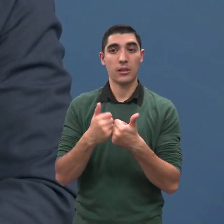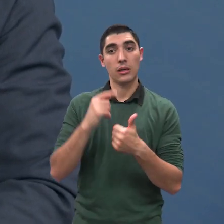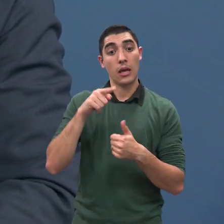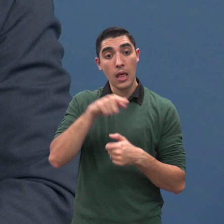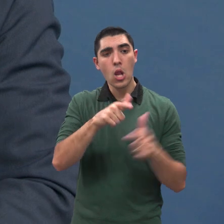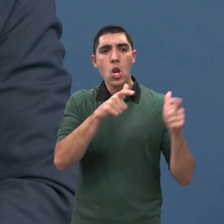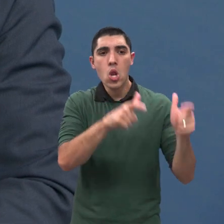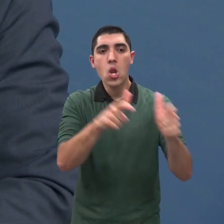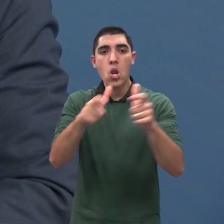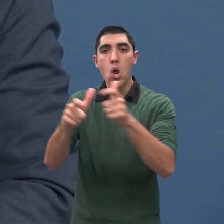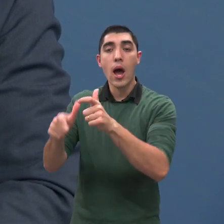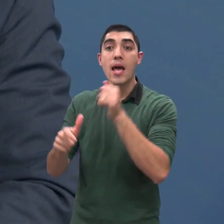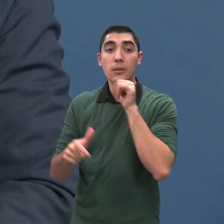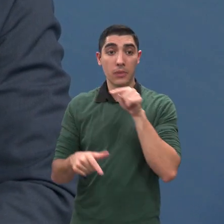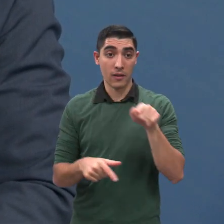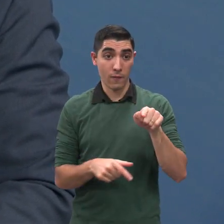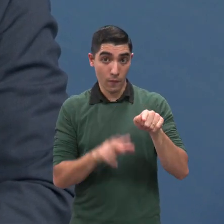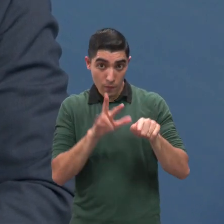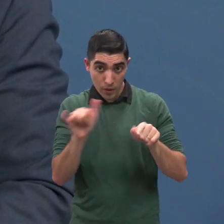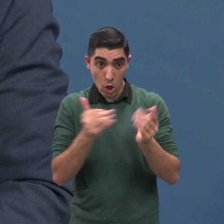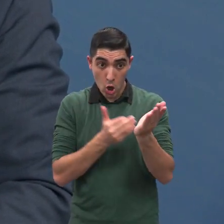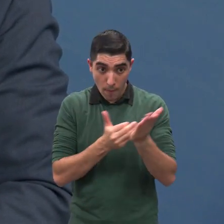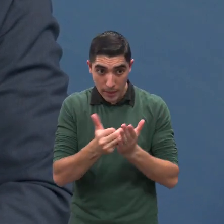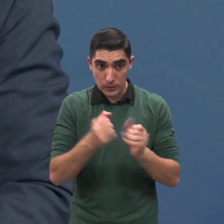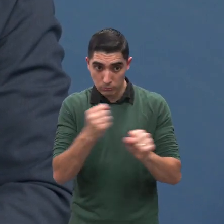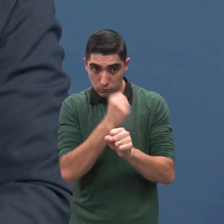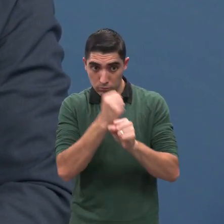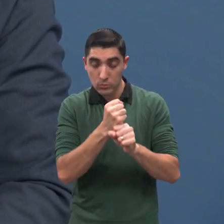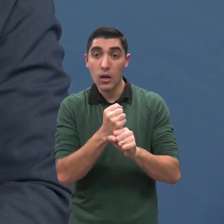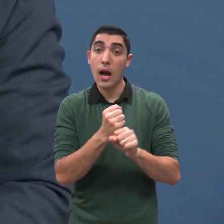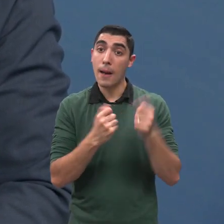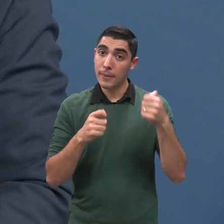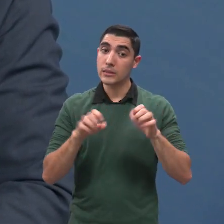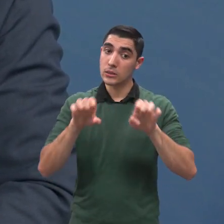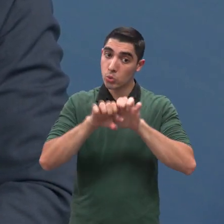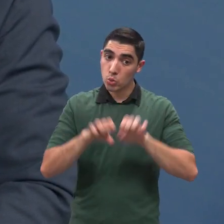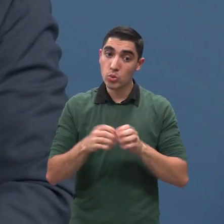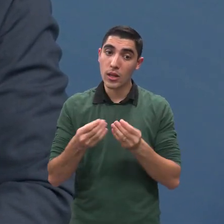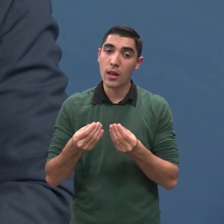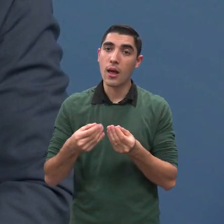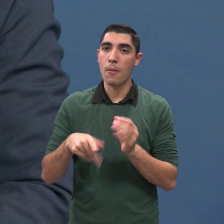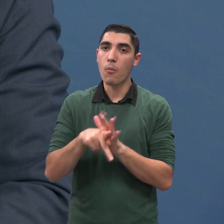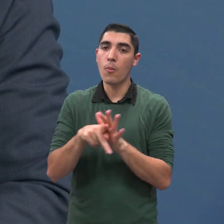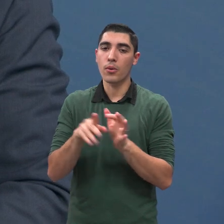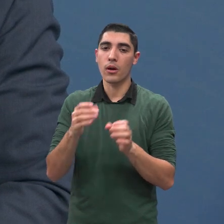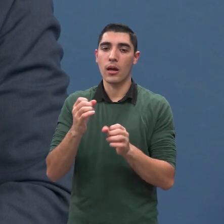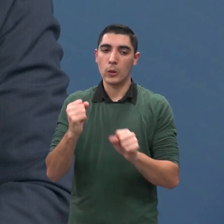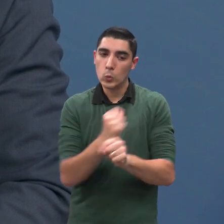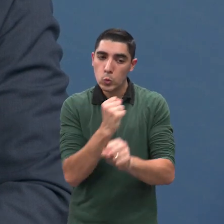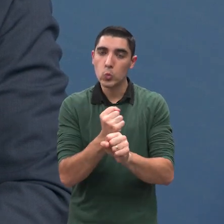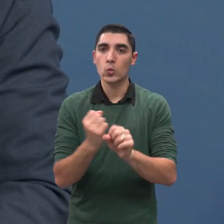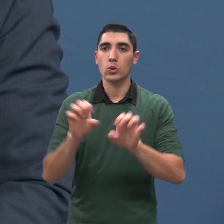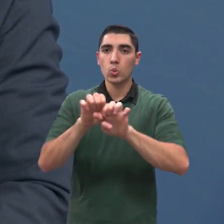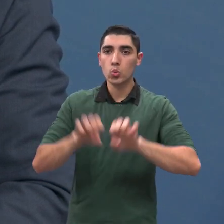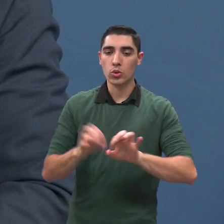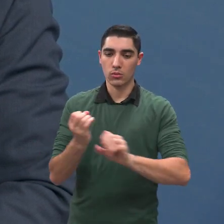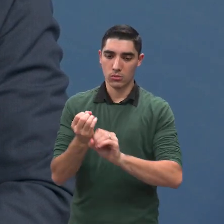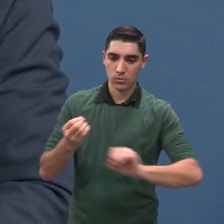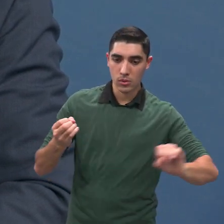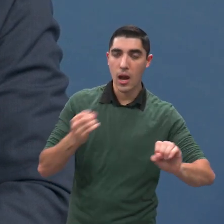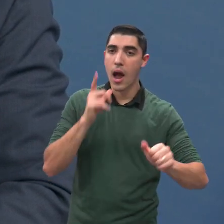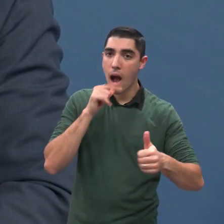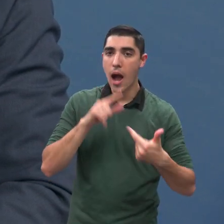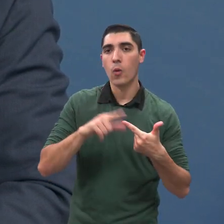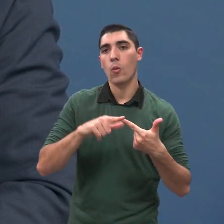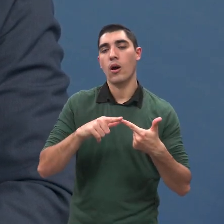porque, assim, um loteamento, se ele vai existir, você tem que mandar infraestrutura de água, energia